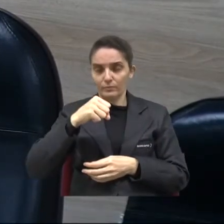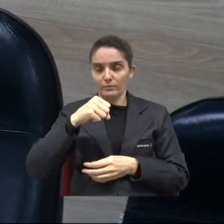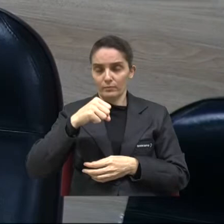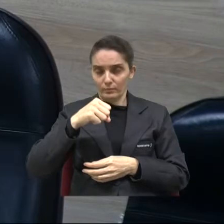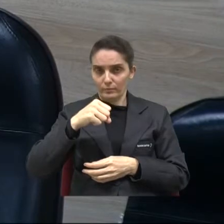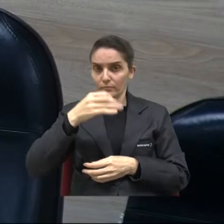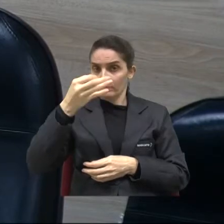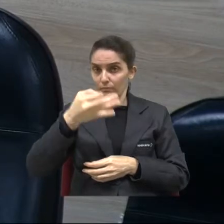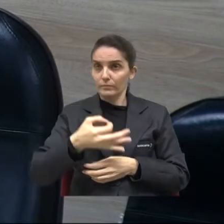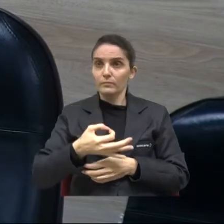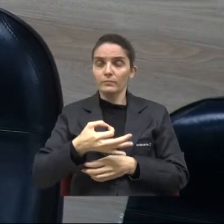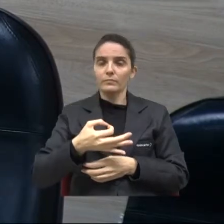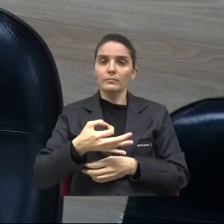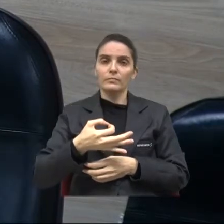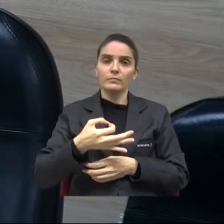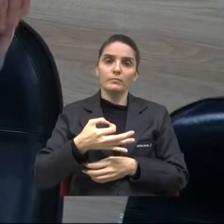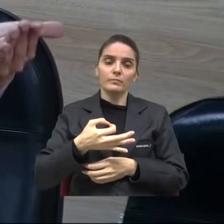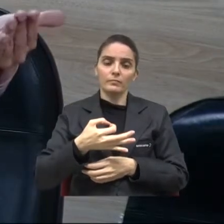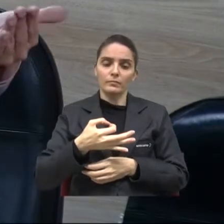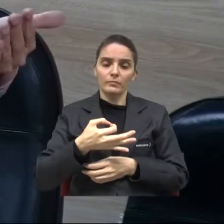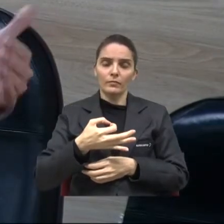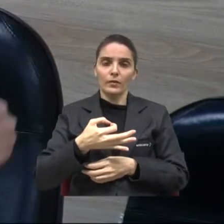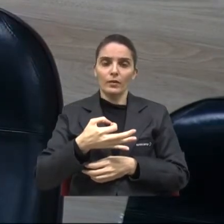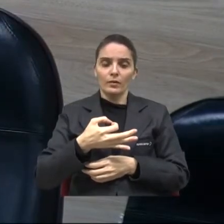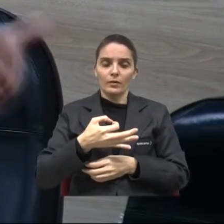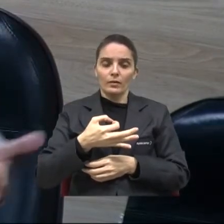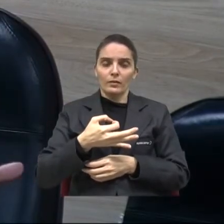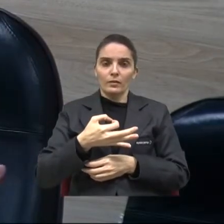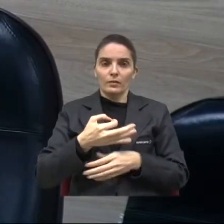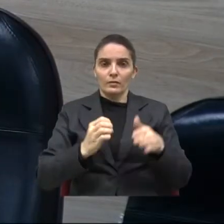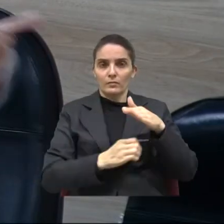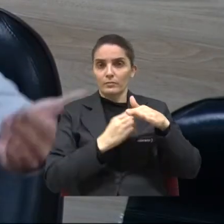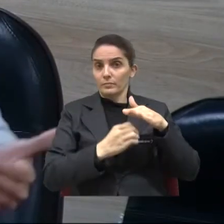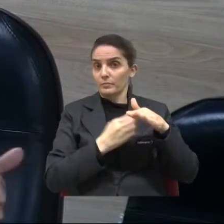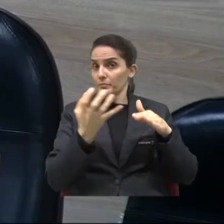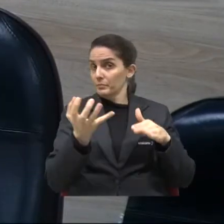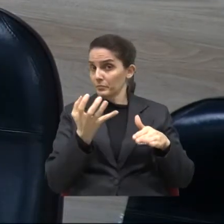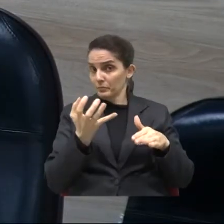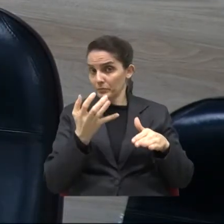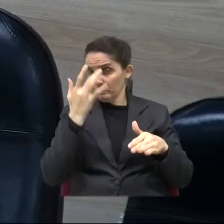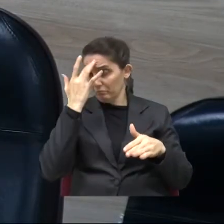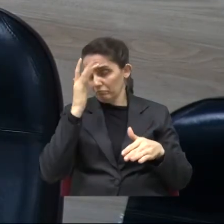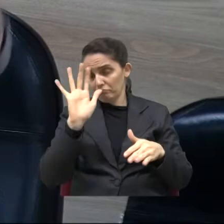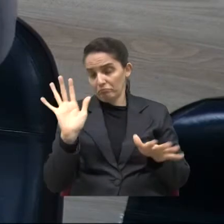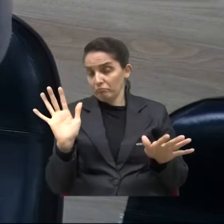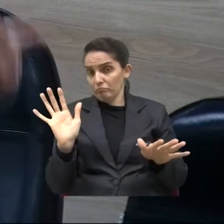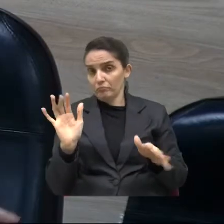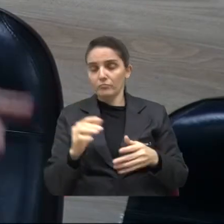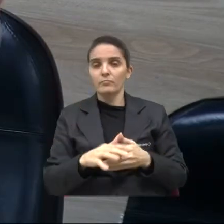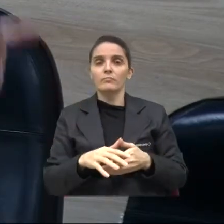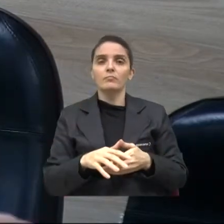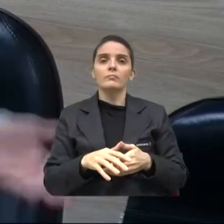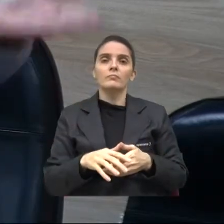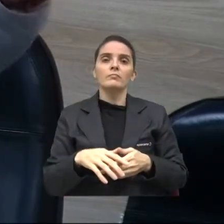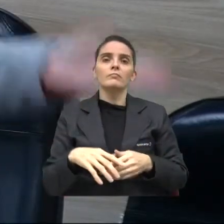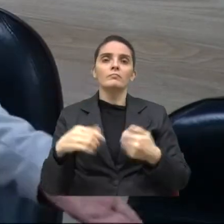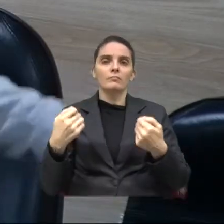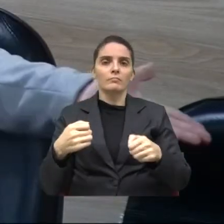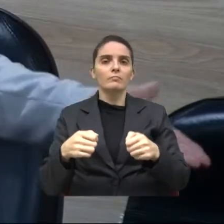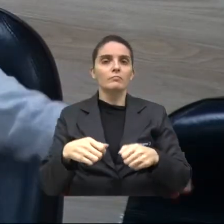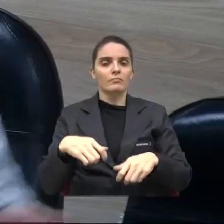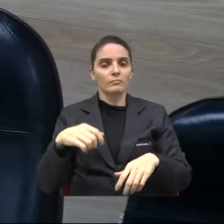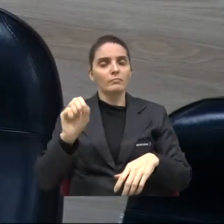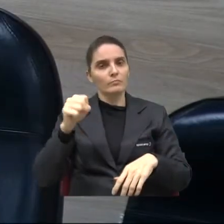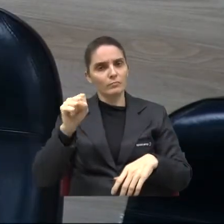a certeza de que, seja lá qual a firma que está interessada, o investidor que esteja interessado, terá, sim, que cumprir